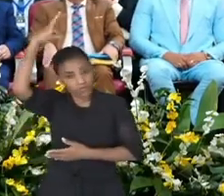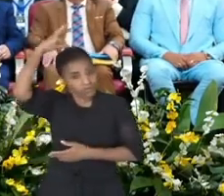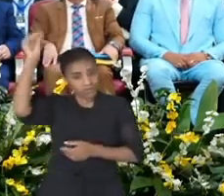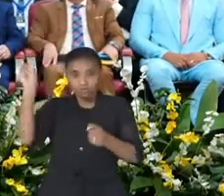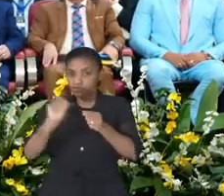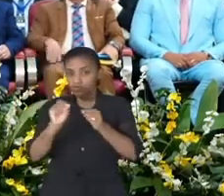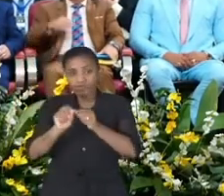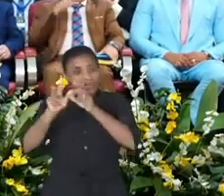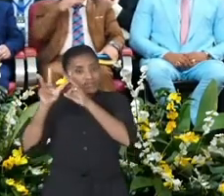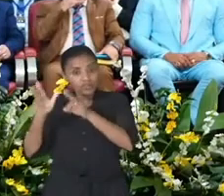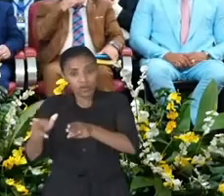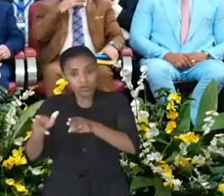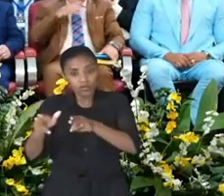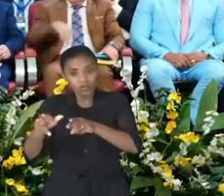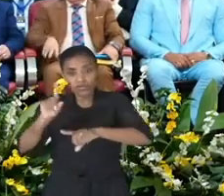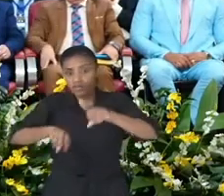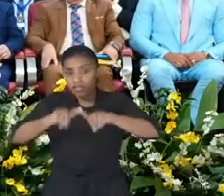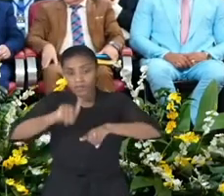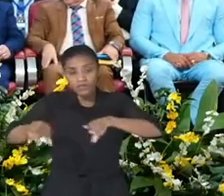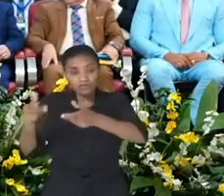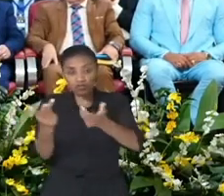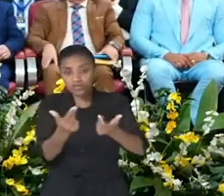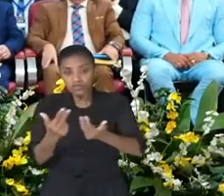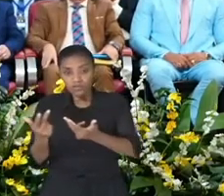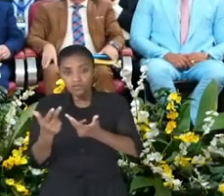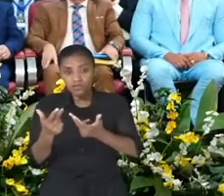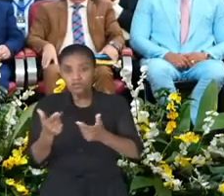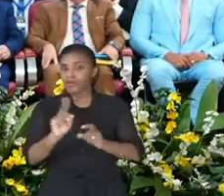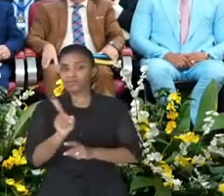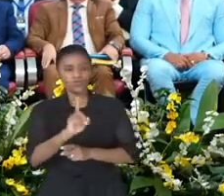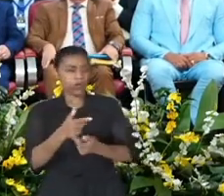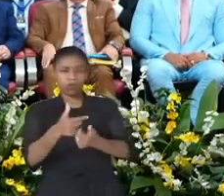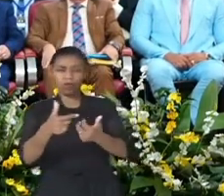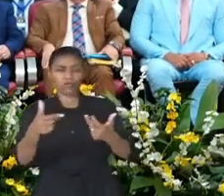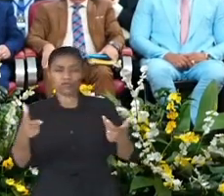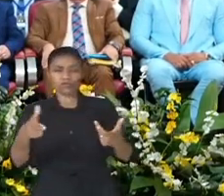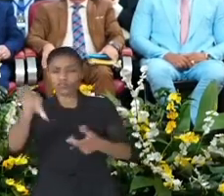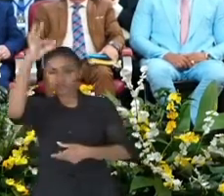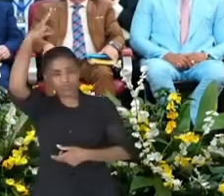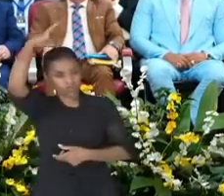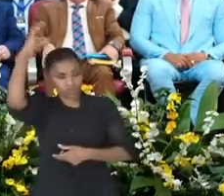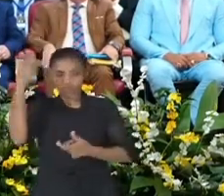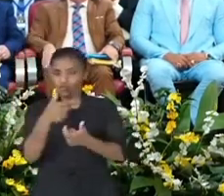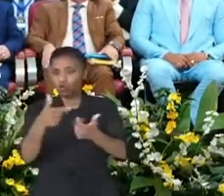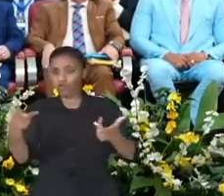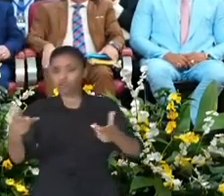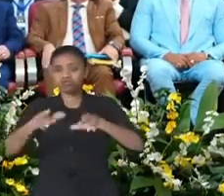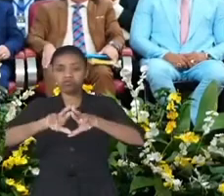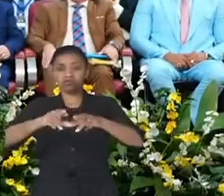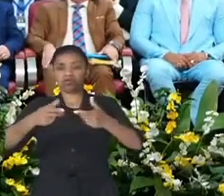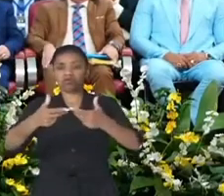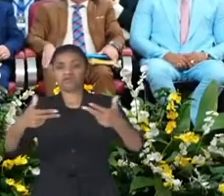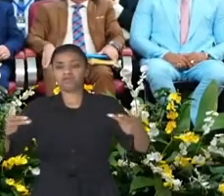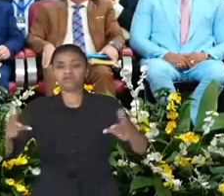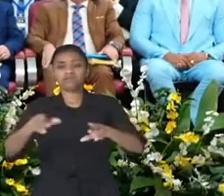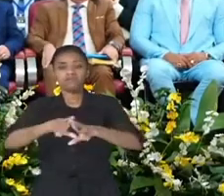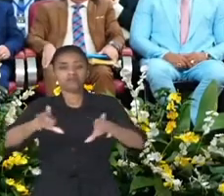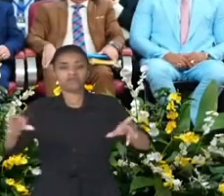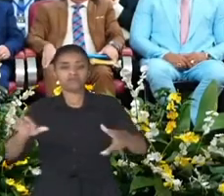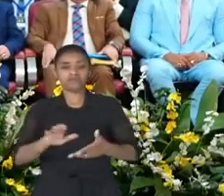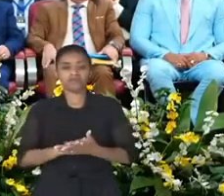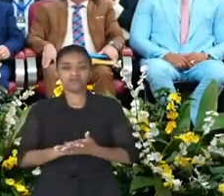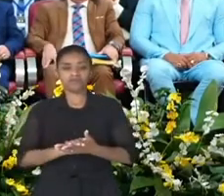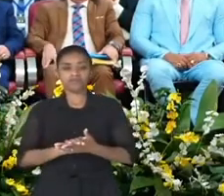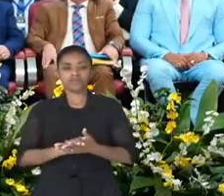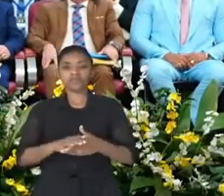Santo, ele tem essas faculdades, mas ele não é uma coisa. Ele não é um negócio.